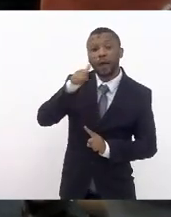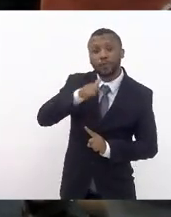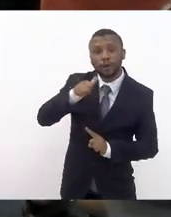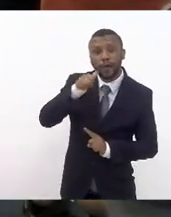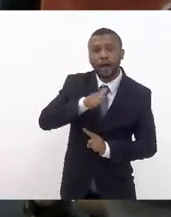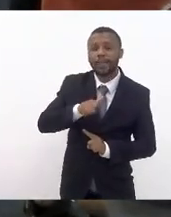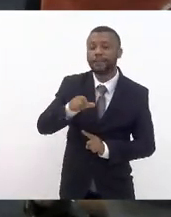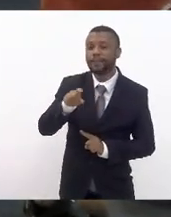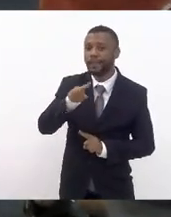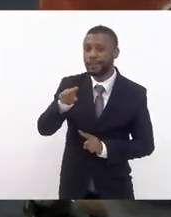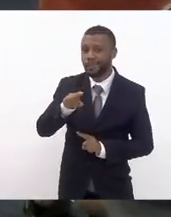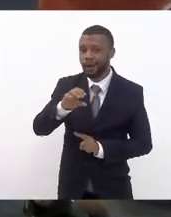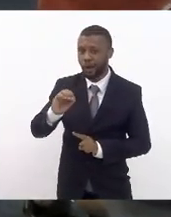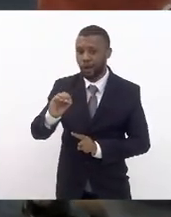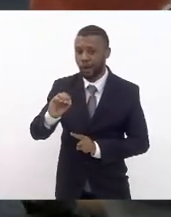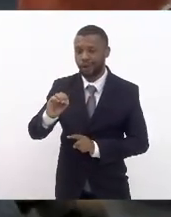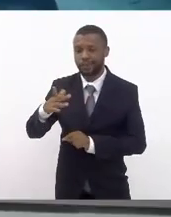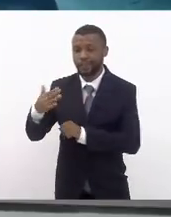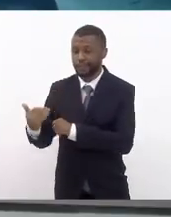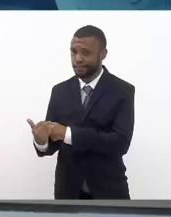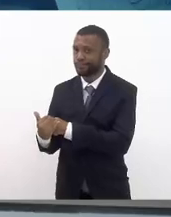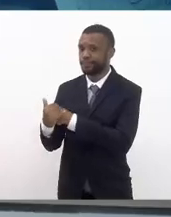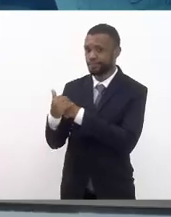me procuraram